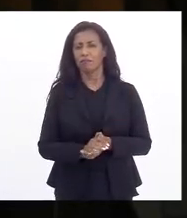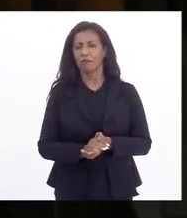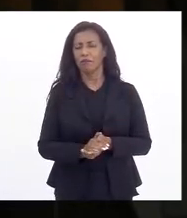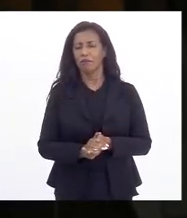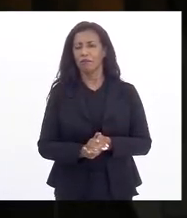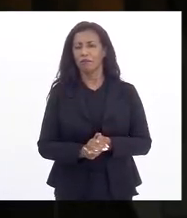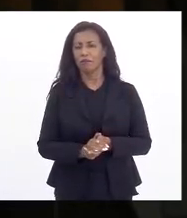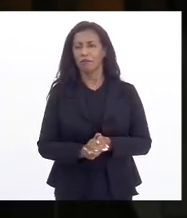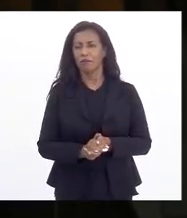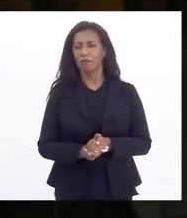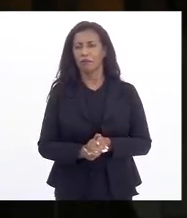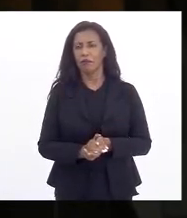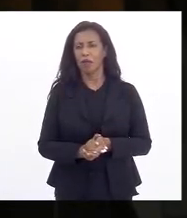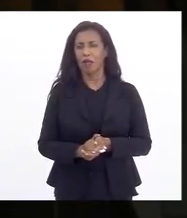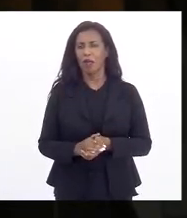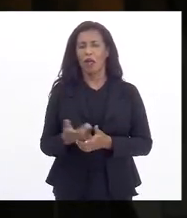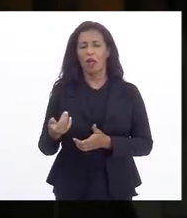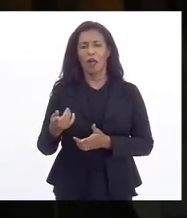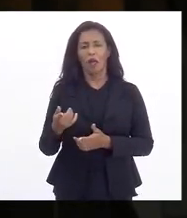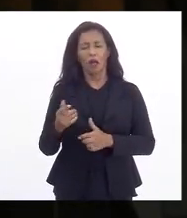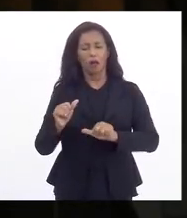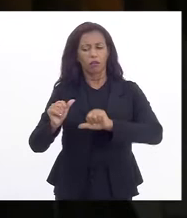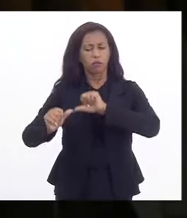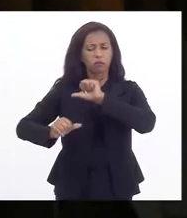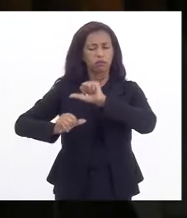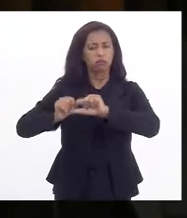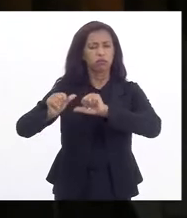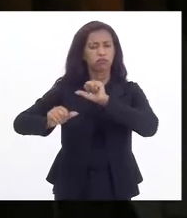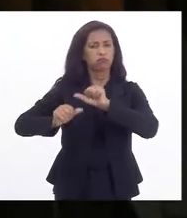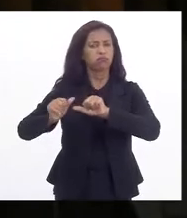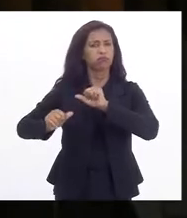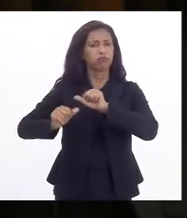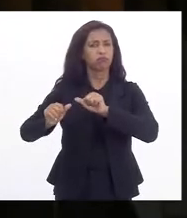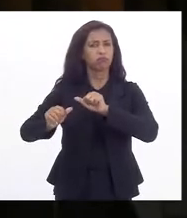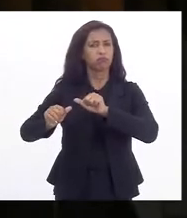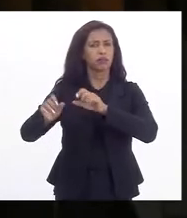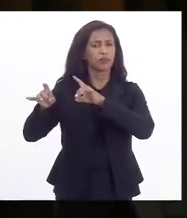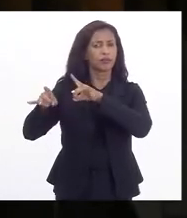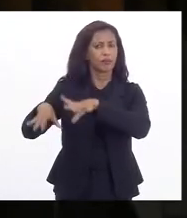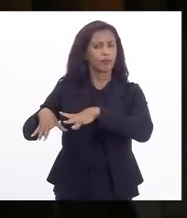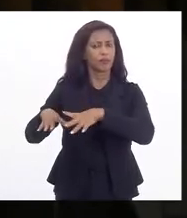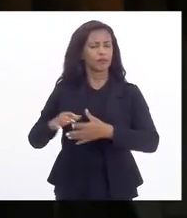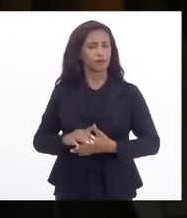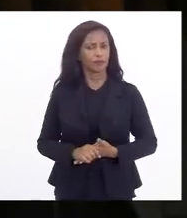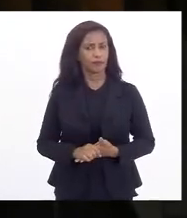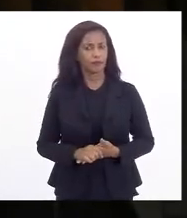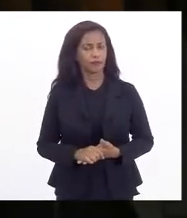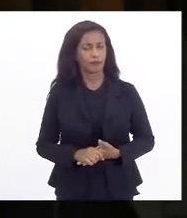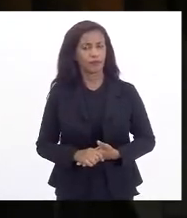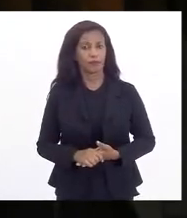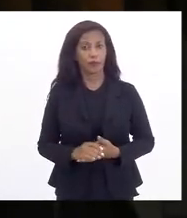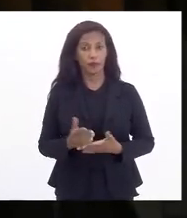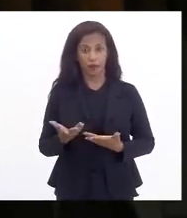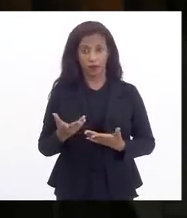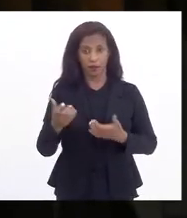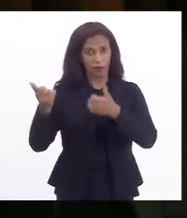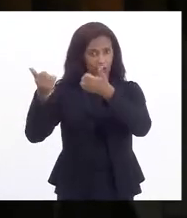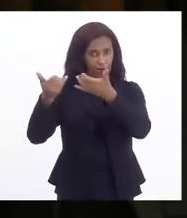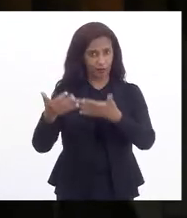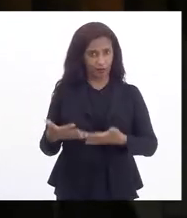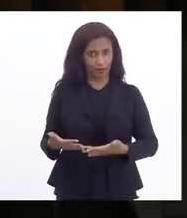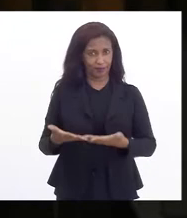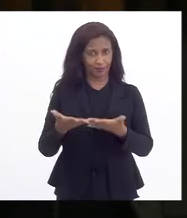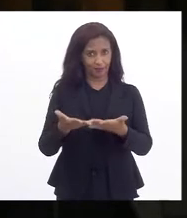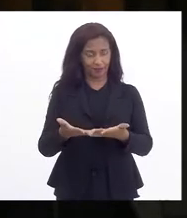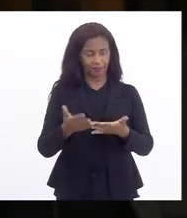provisão de reajuste a provisão de abandonar o dito isso senhora